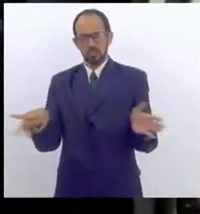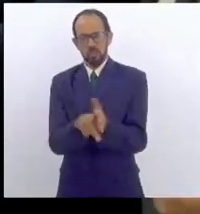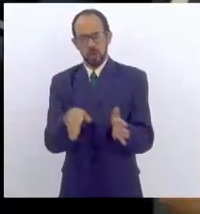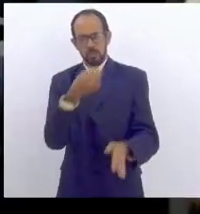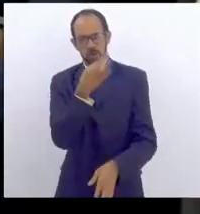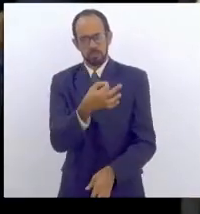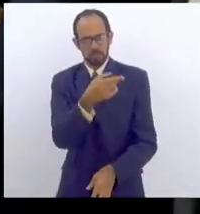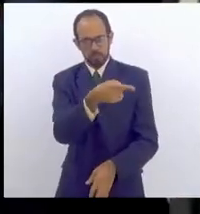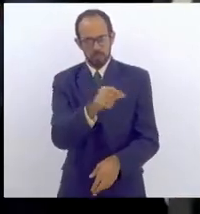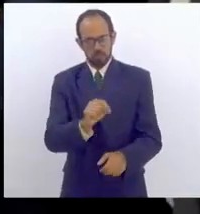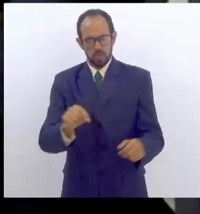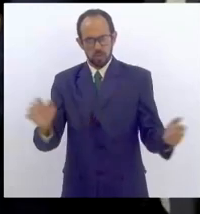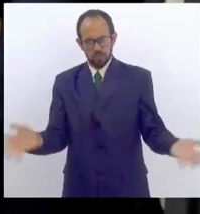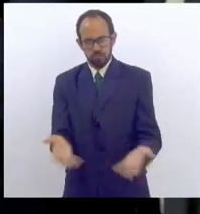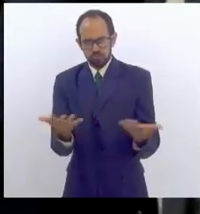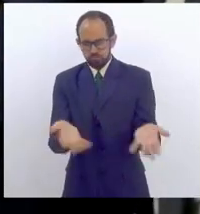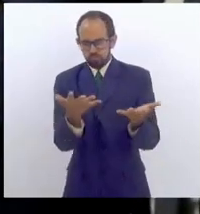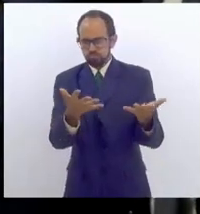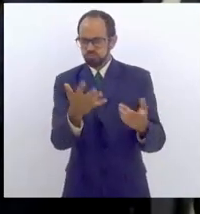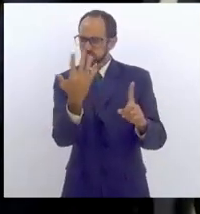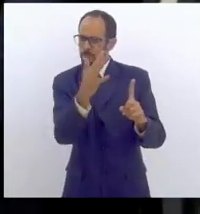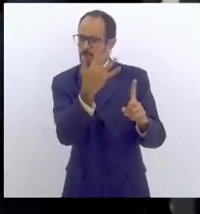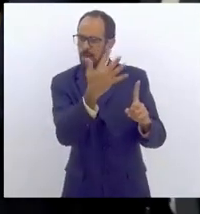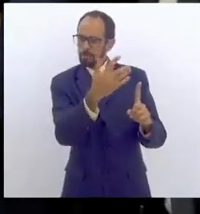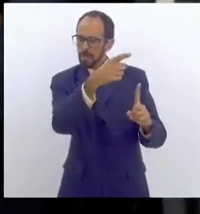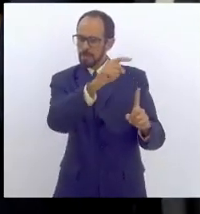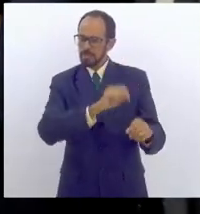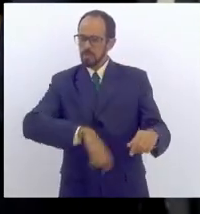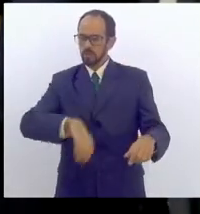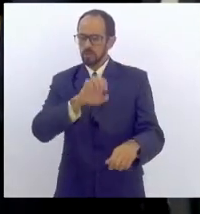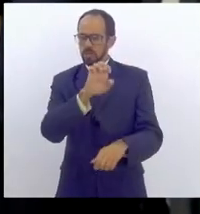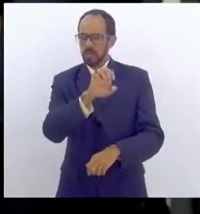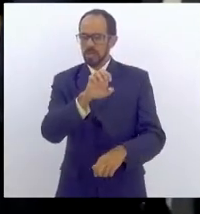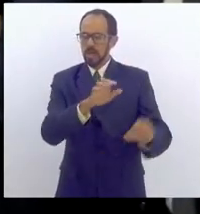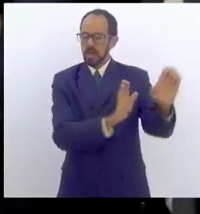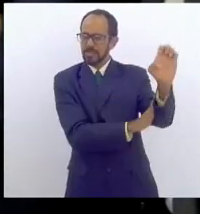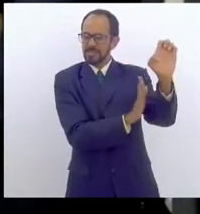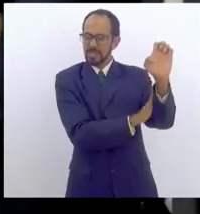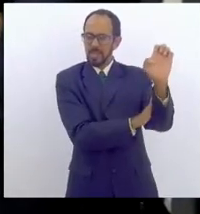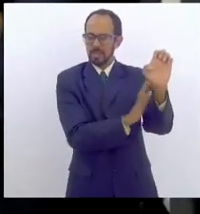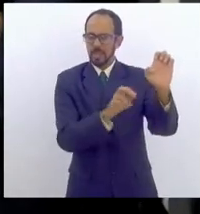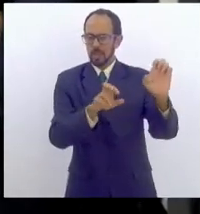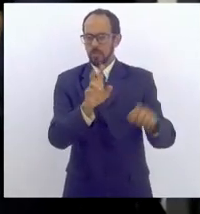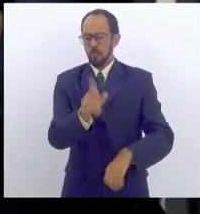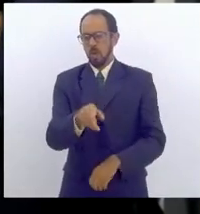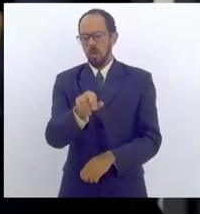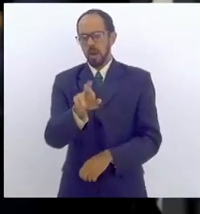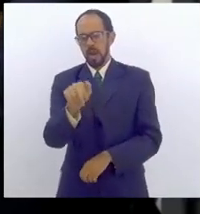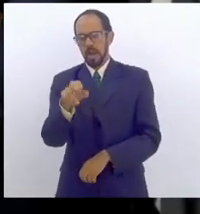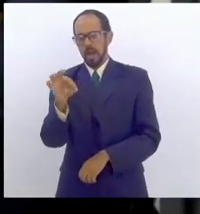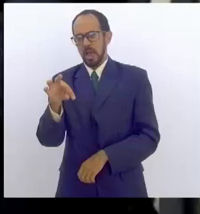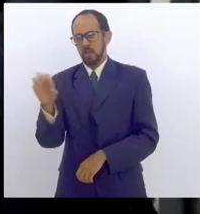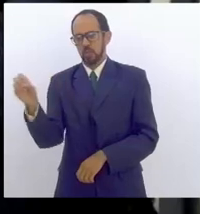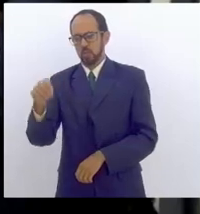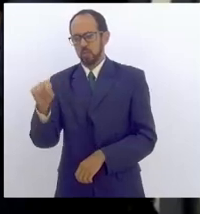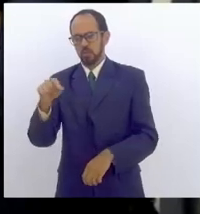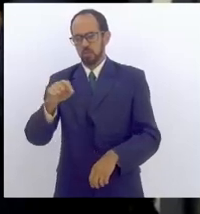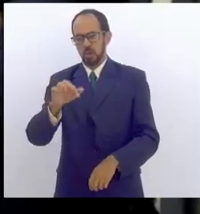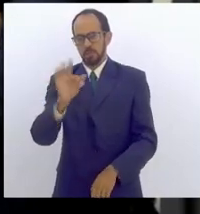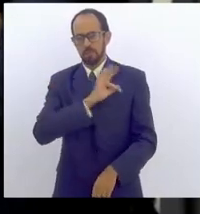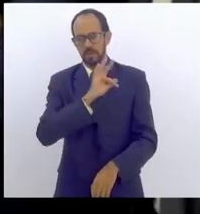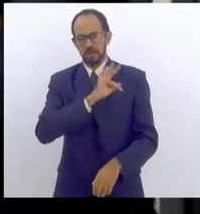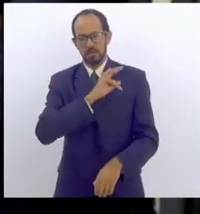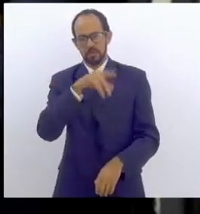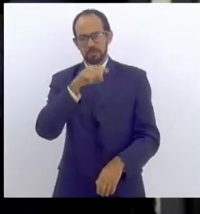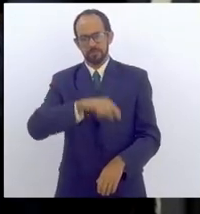Enalteço a coragem daqueles da esquerda, como o deputado Renato, a deputada Marta Rocha, declaradamente